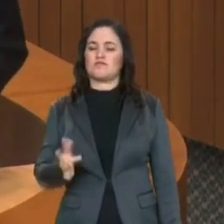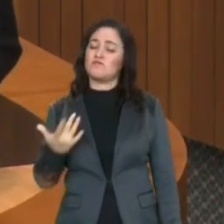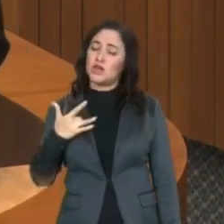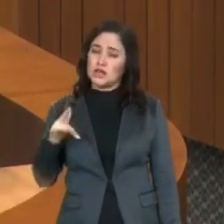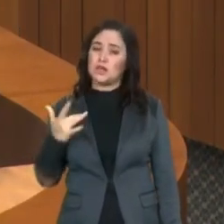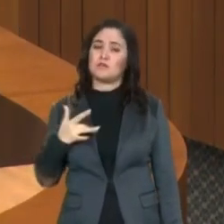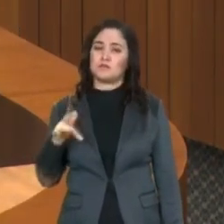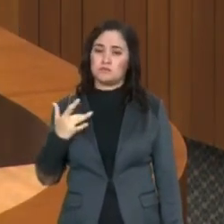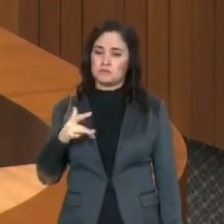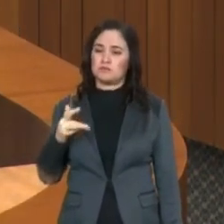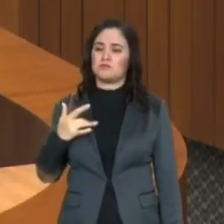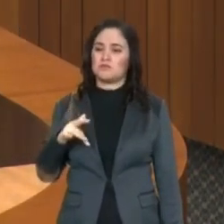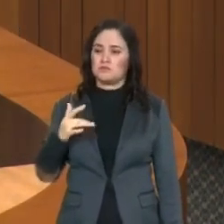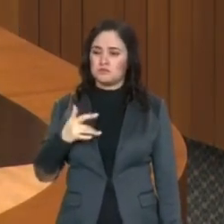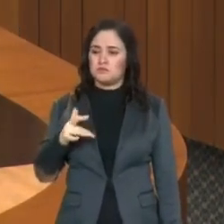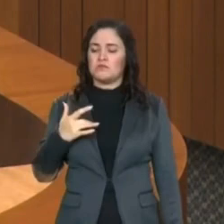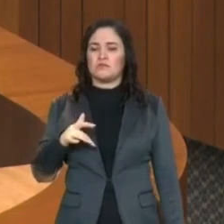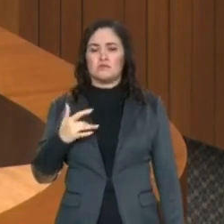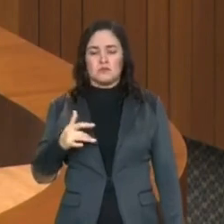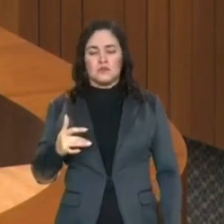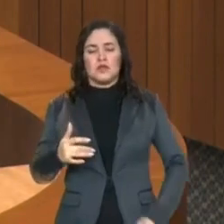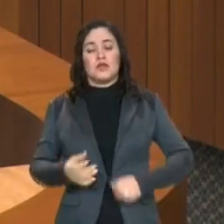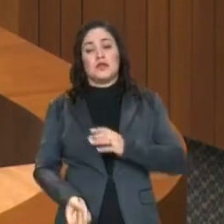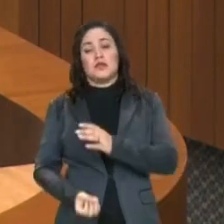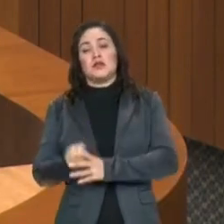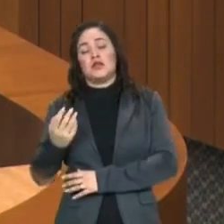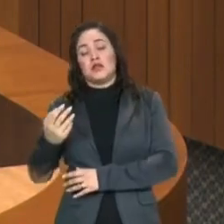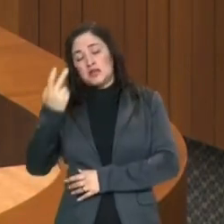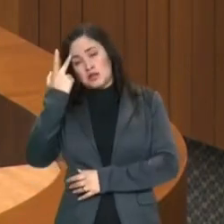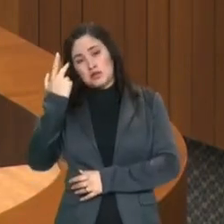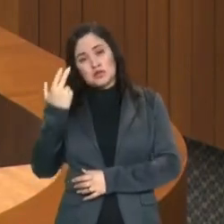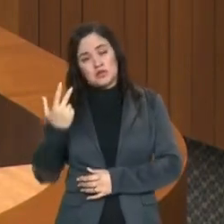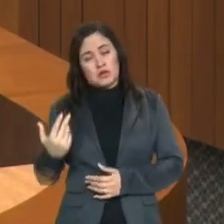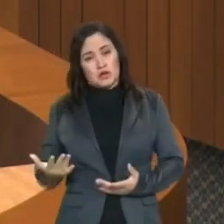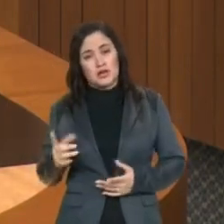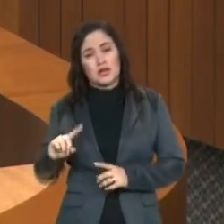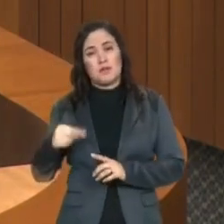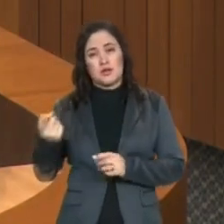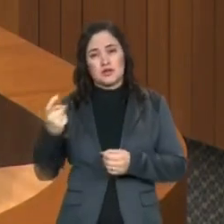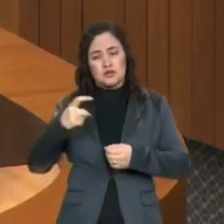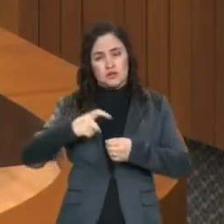volto no tempo dos partidos, para falar sobre a safadeza que esse pessoal está fazendo lá no IEMA.